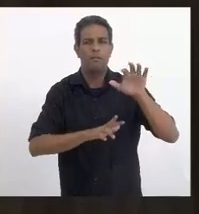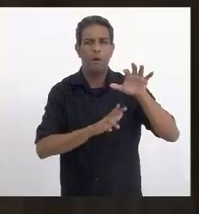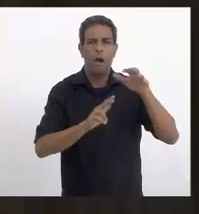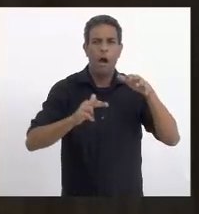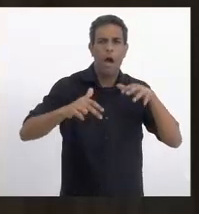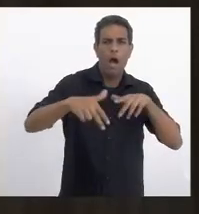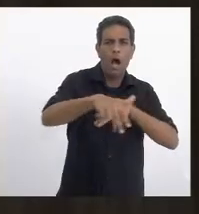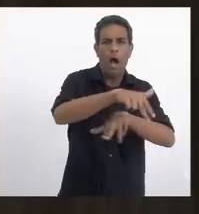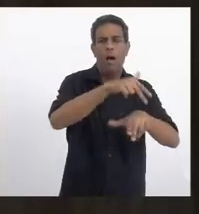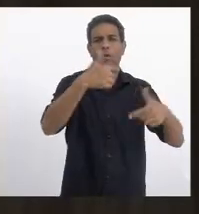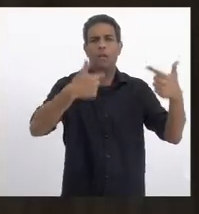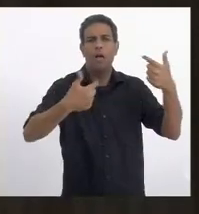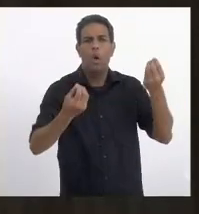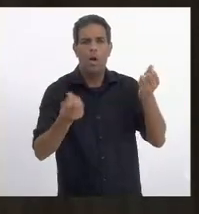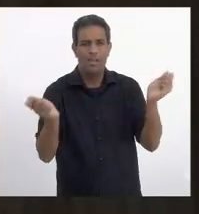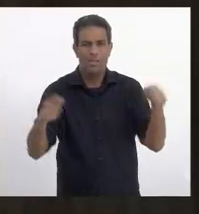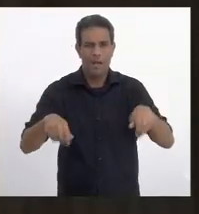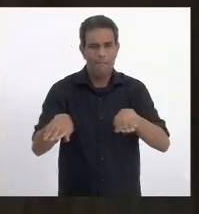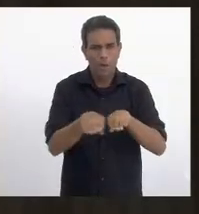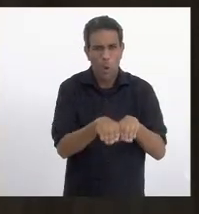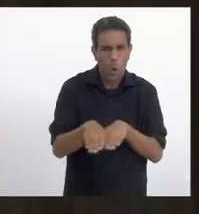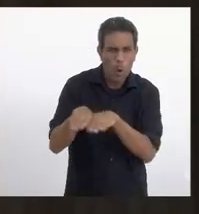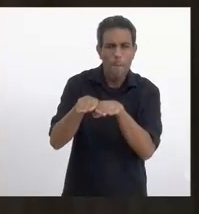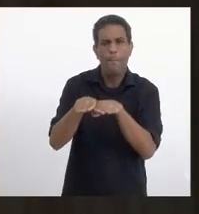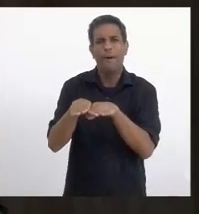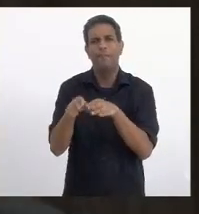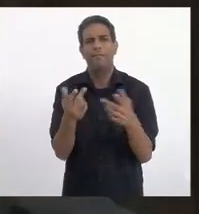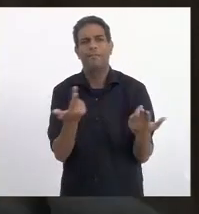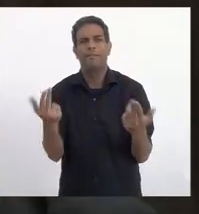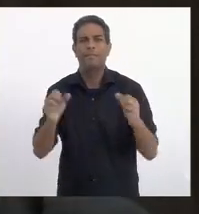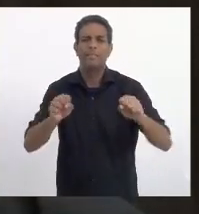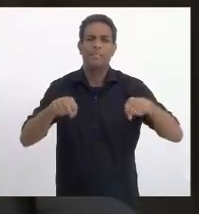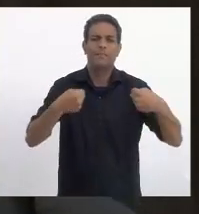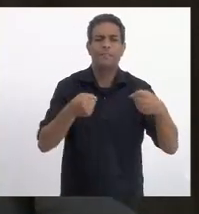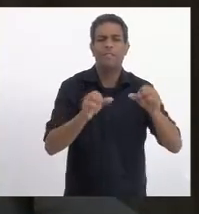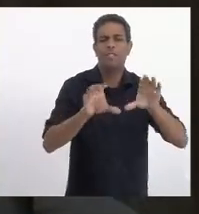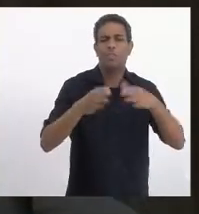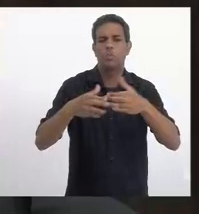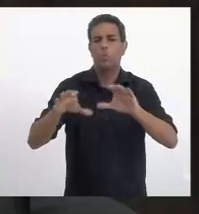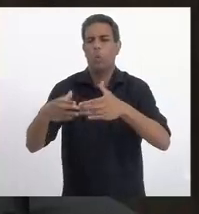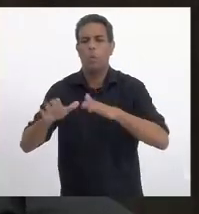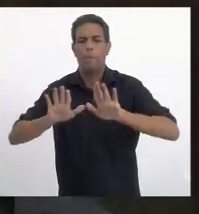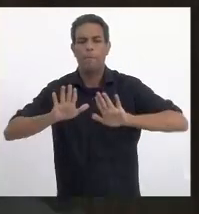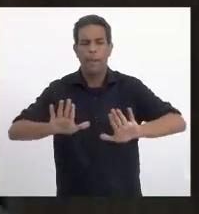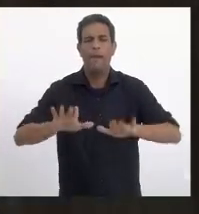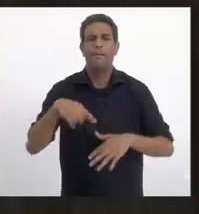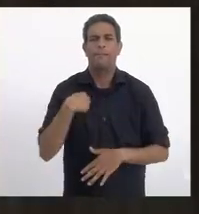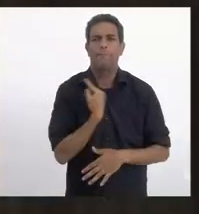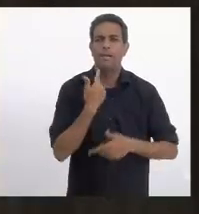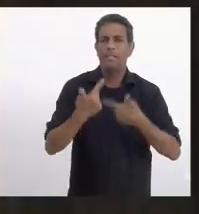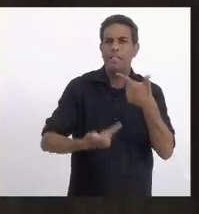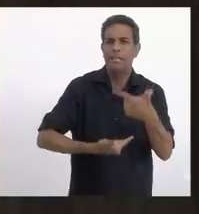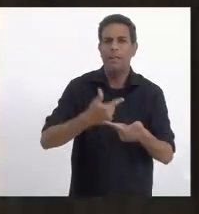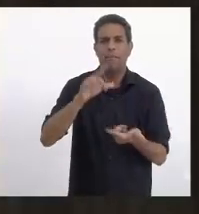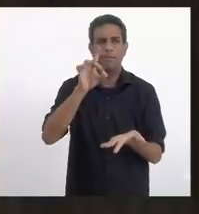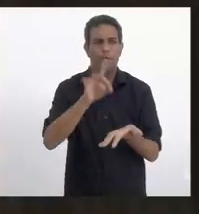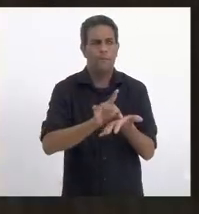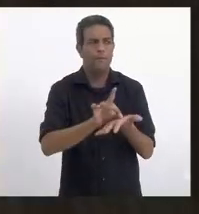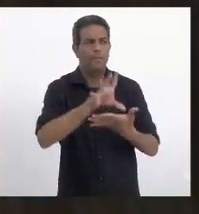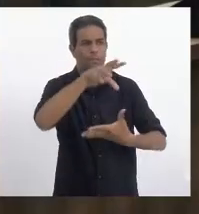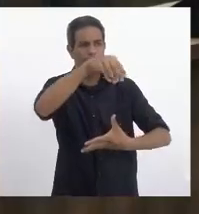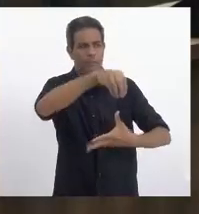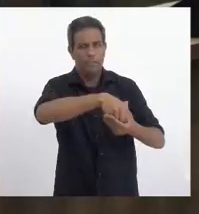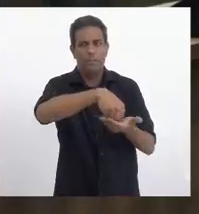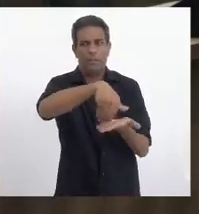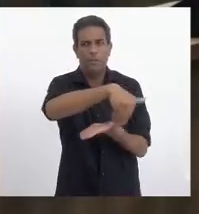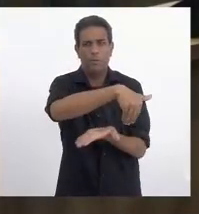de bala não dá para comparar não é fazer uma defesa de caça tá ao trabalho de um oficial que